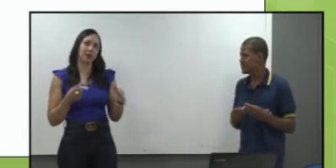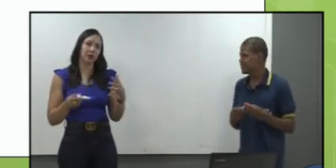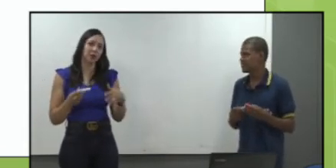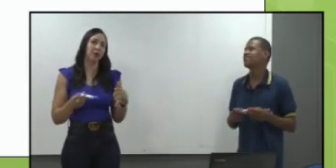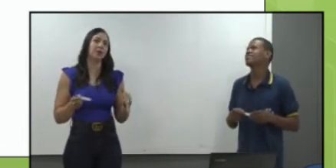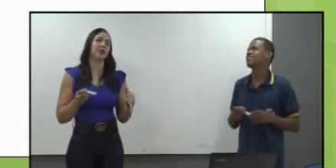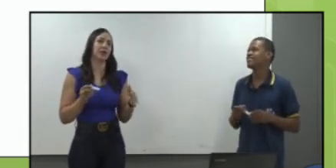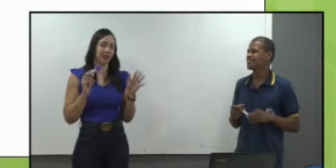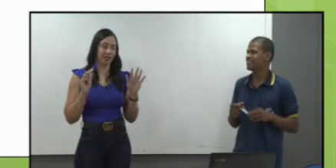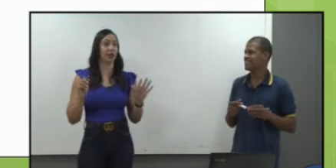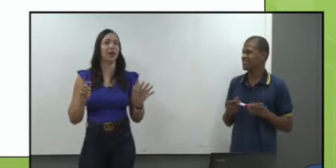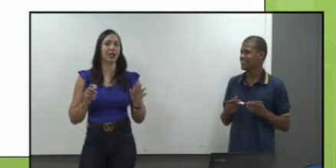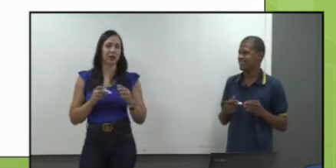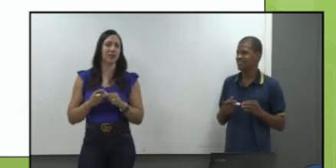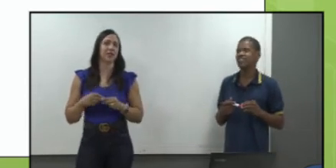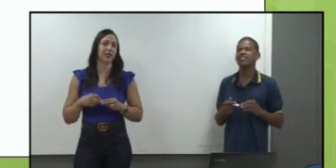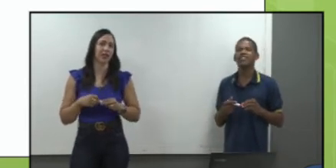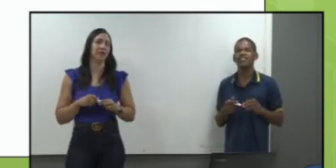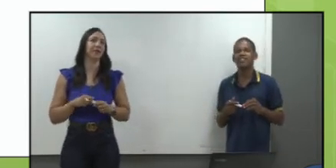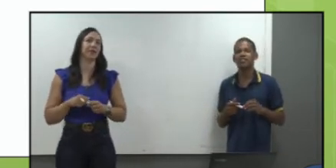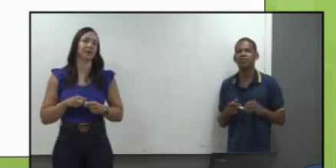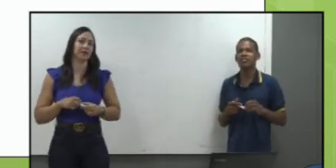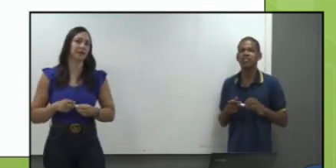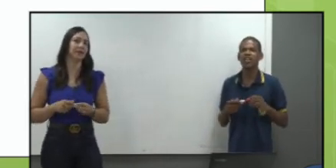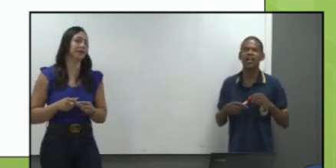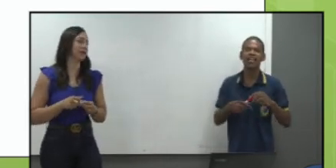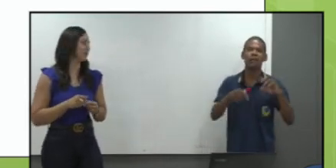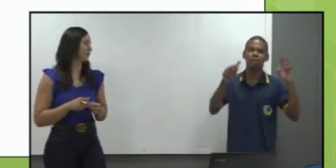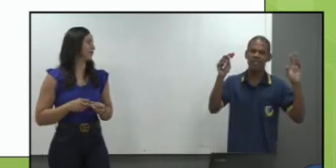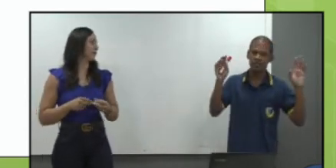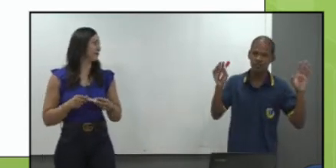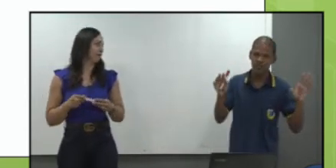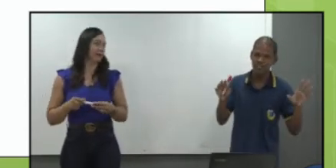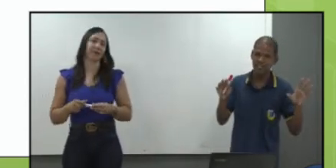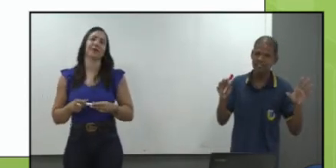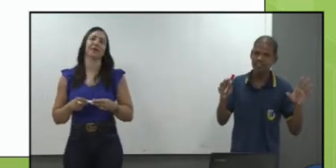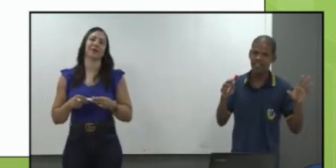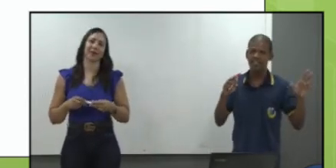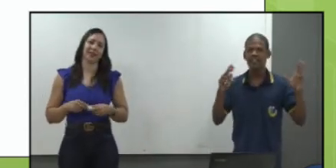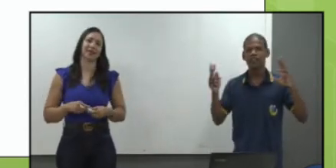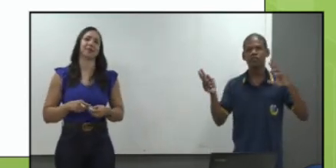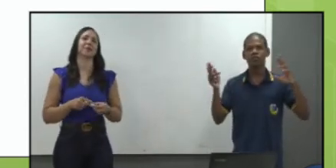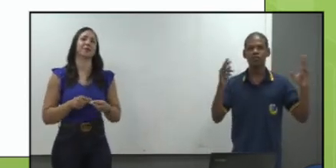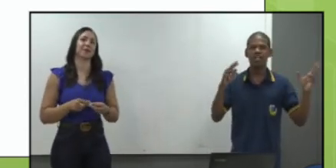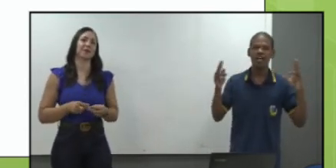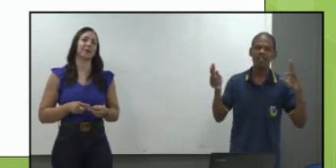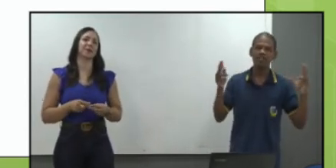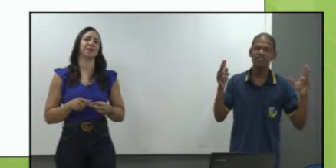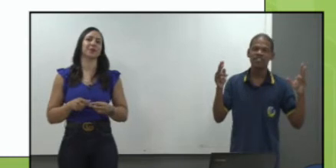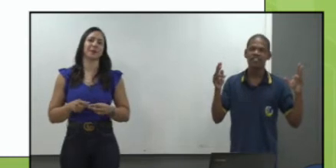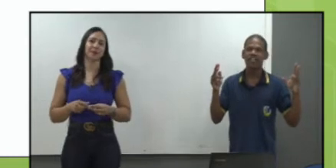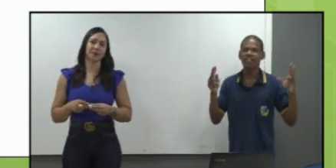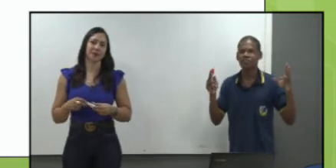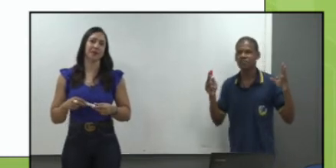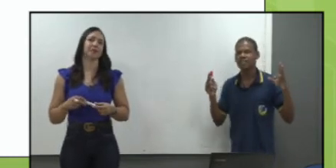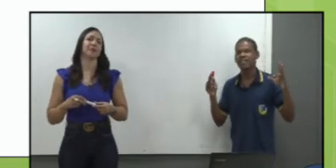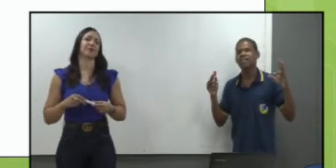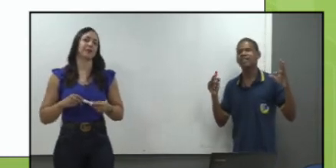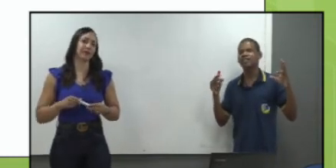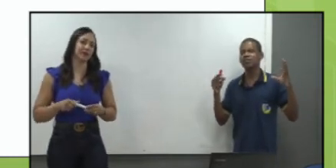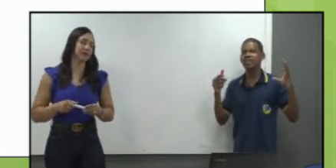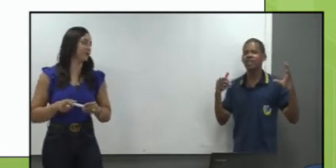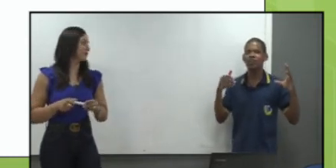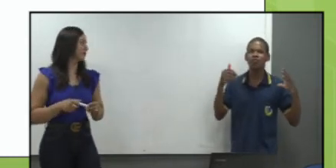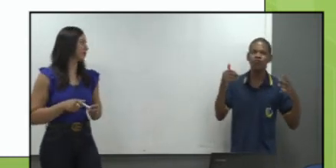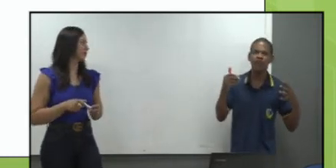tinham sido se tornado livres, né? Isso, existia aquela picuinha, né, isso, dos dois lados, né, isso,